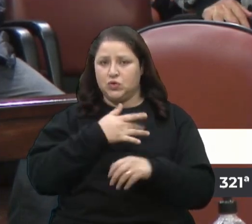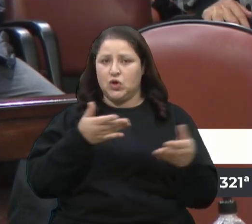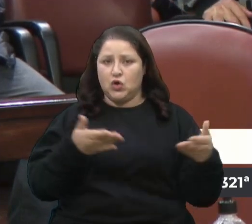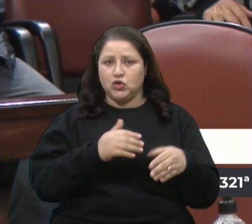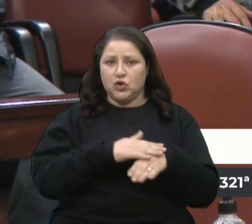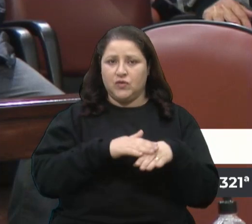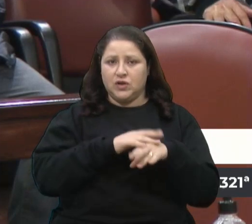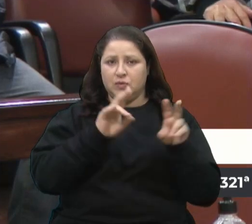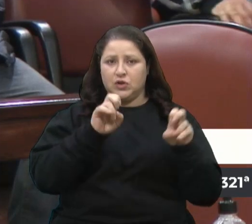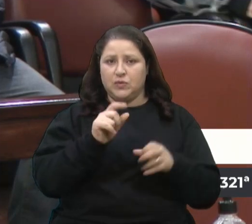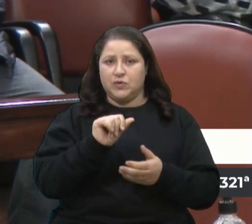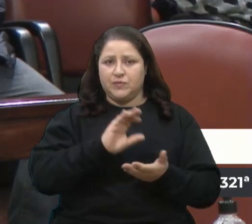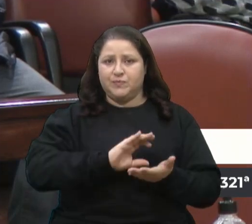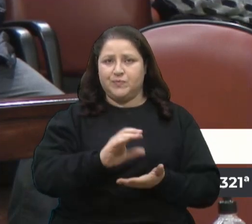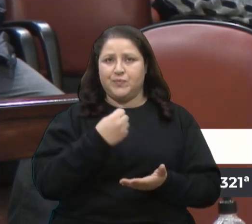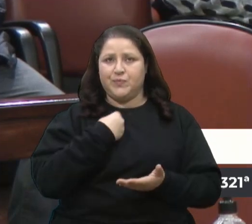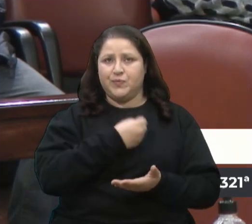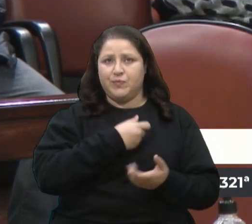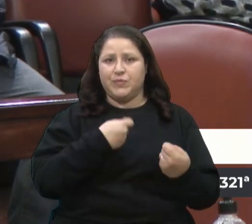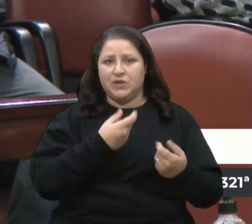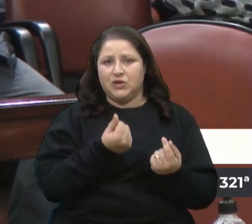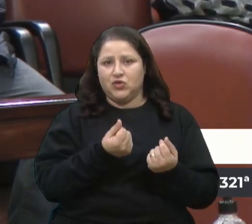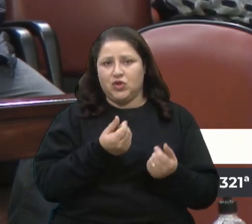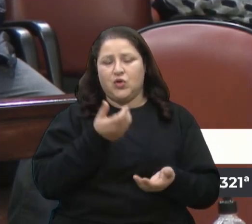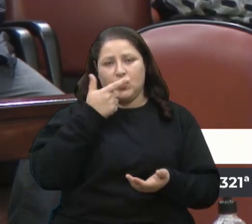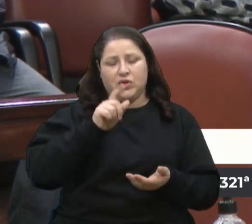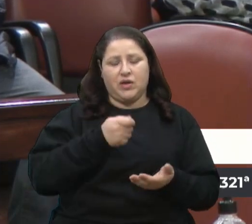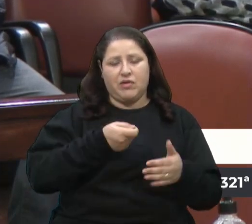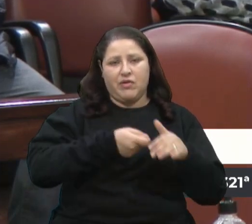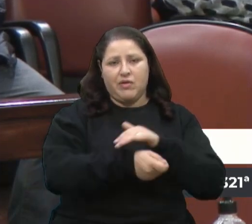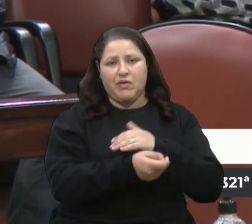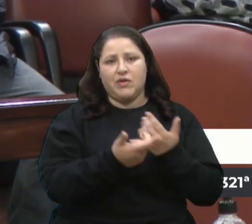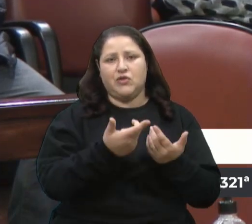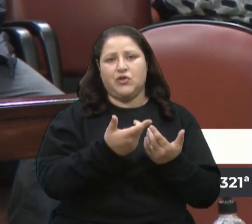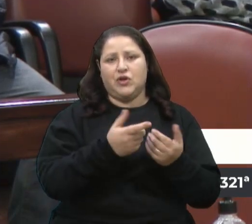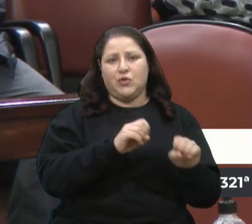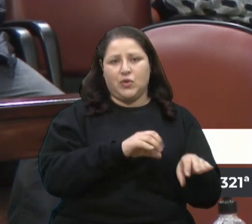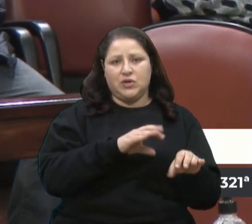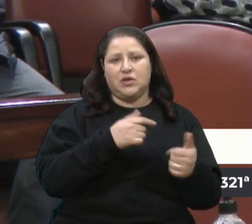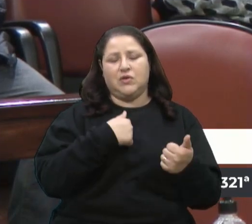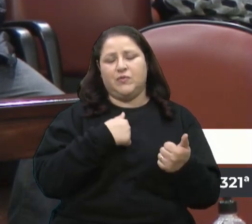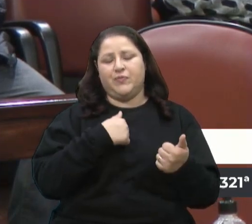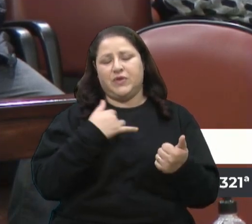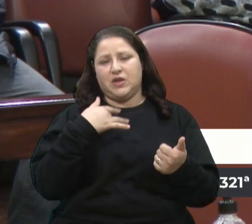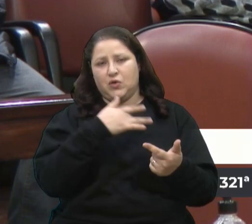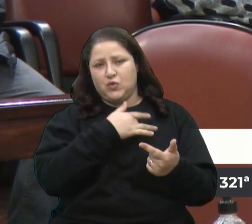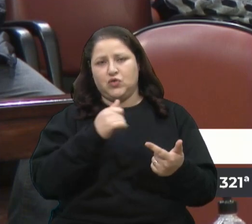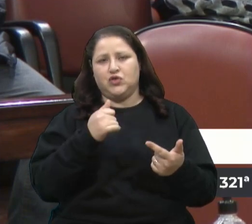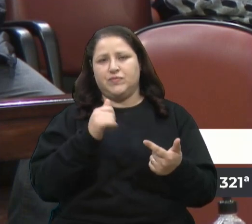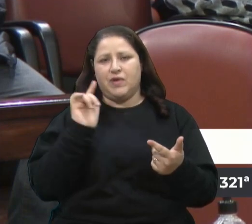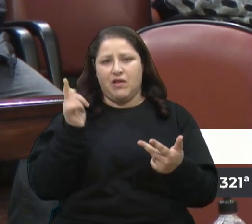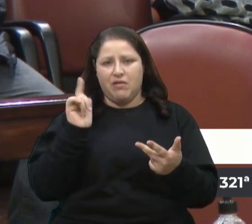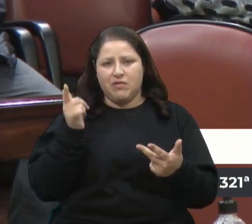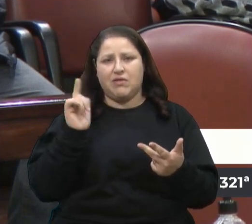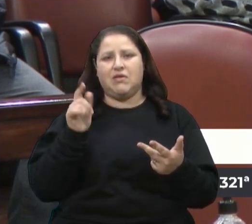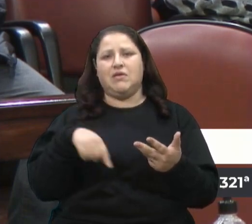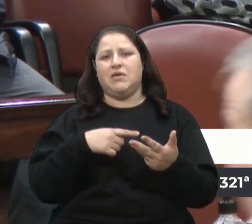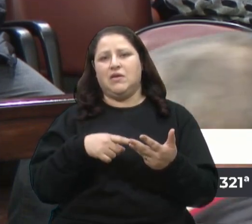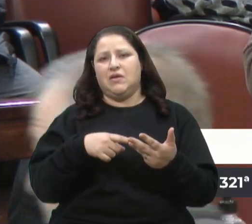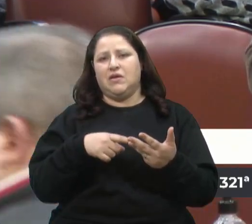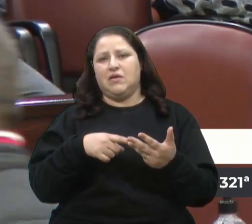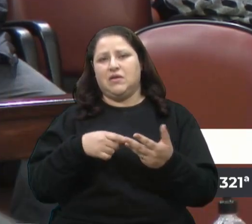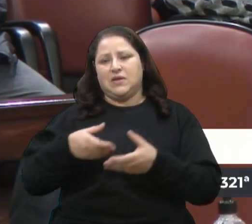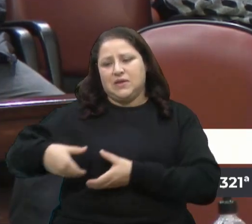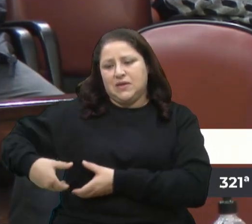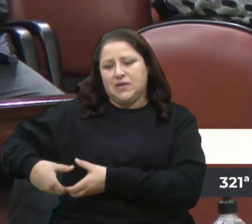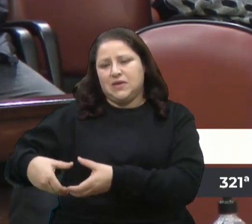para subsidiar educação, saúde, lazer, saneamento, meio ambiente.